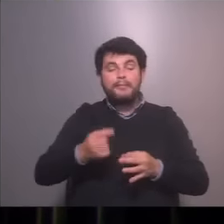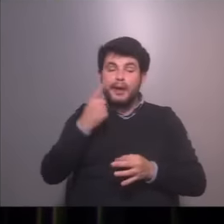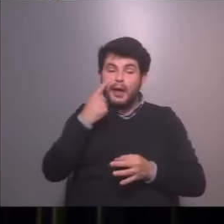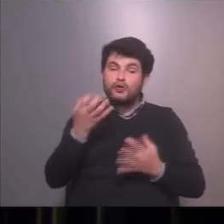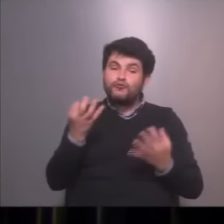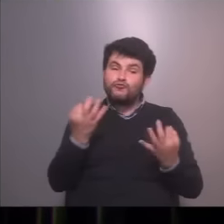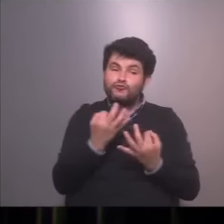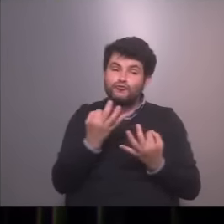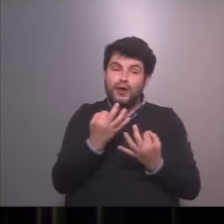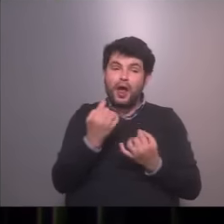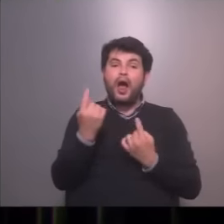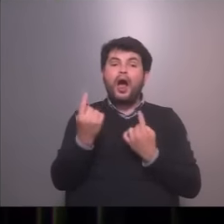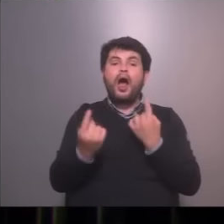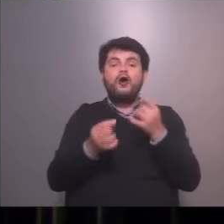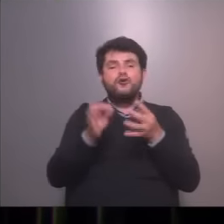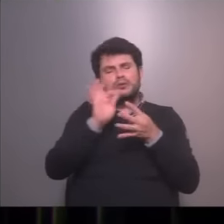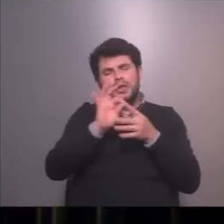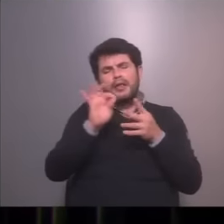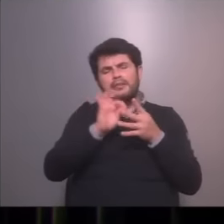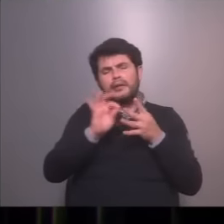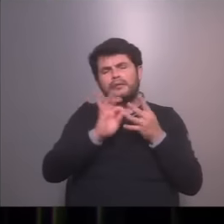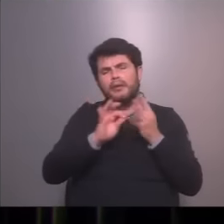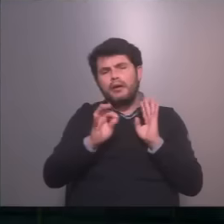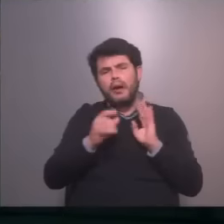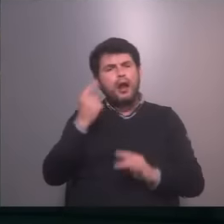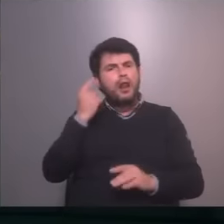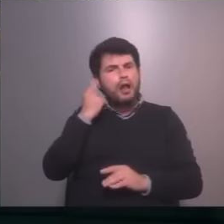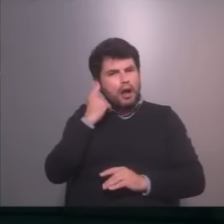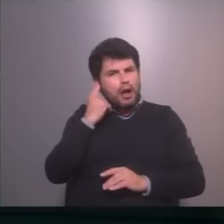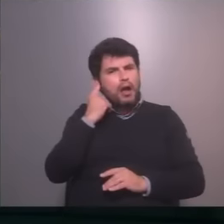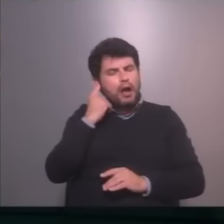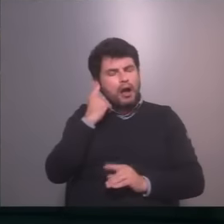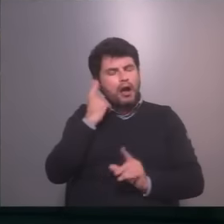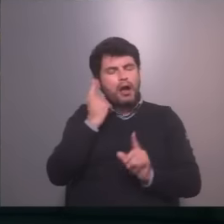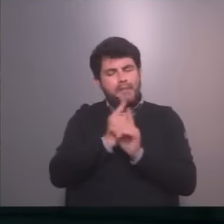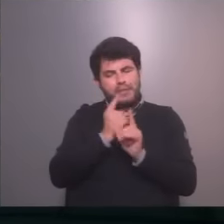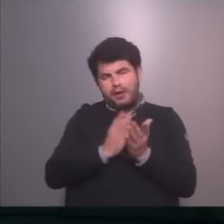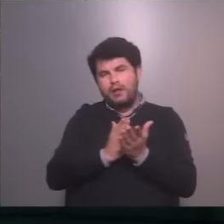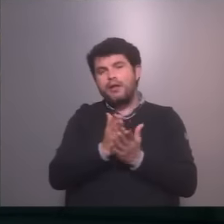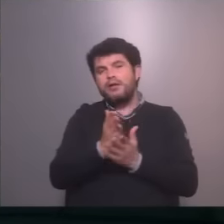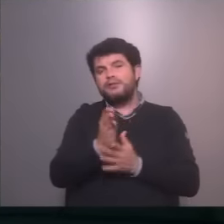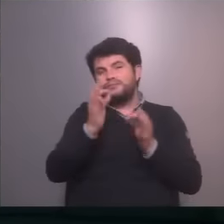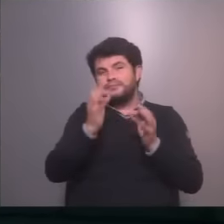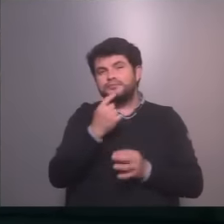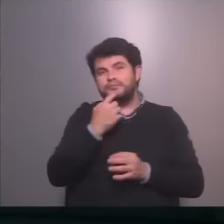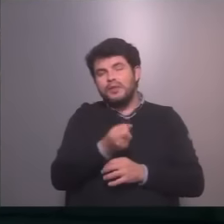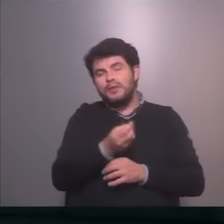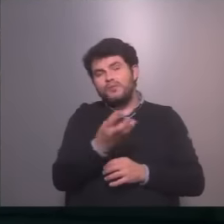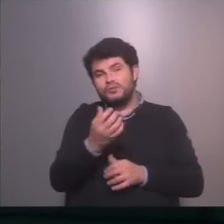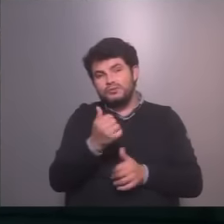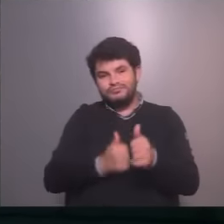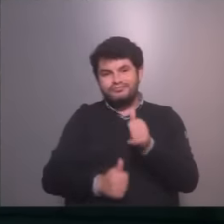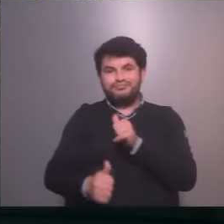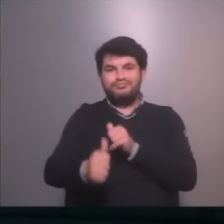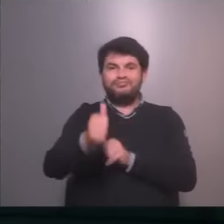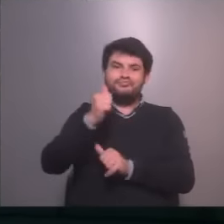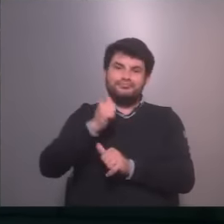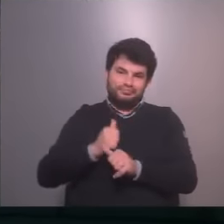nosso percurso civilizacional, embora tenhamos de reconhecer que em alguns